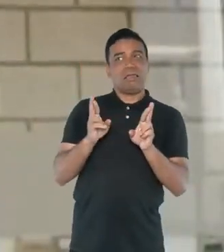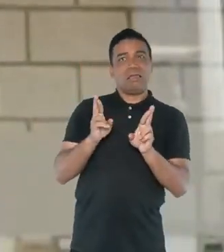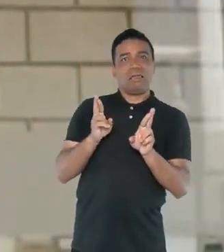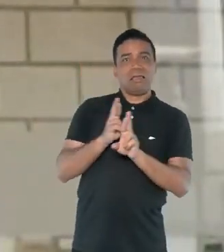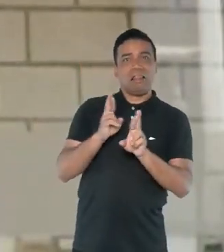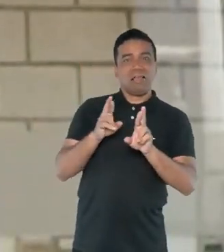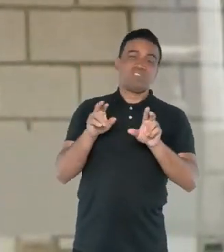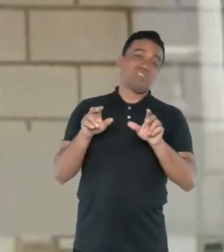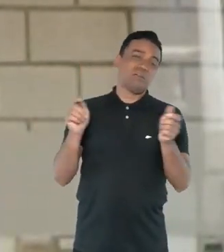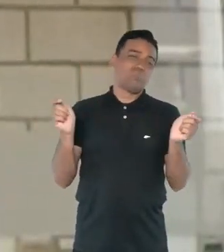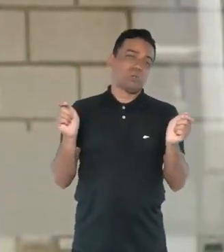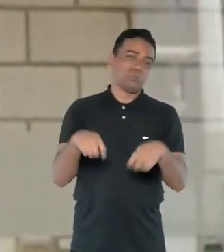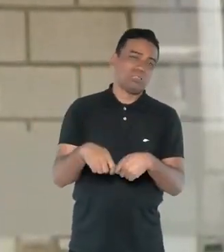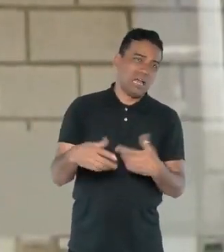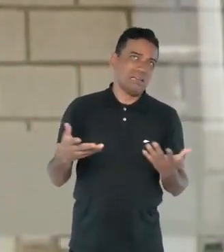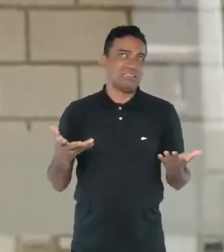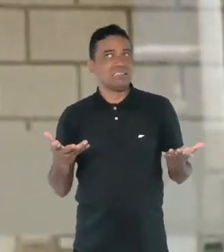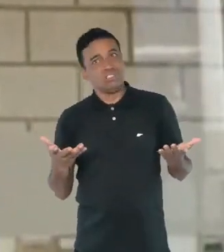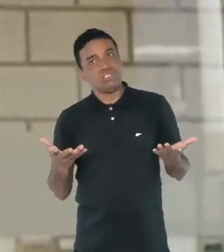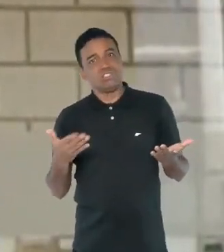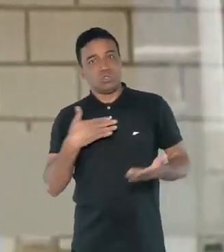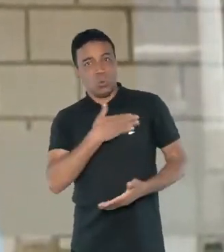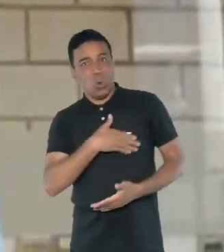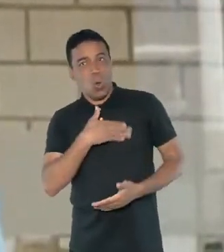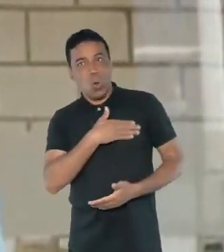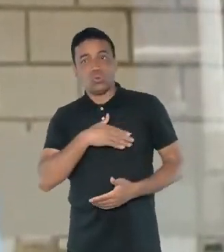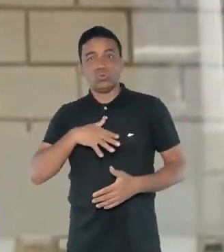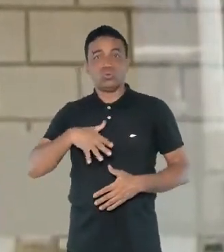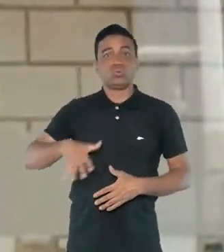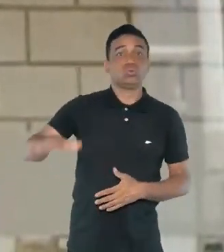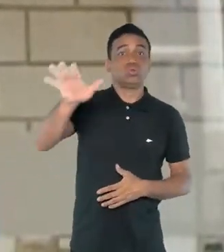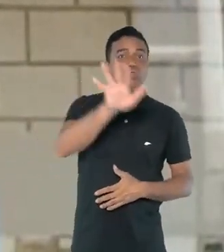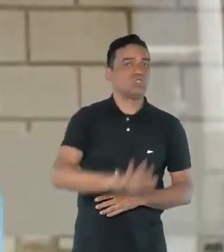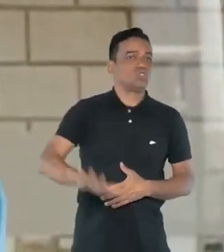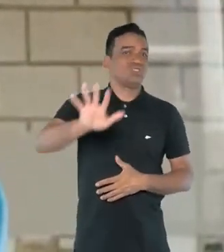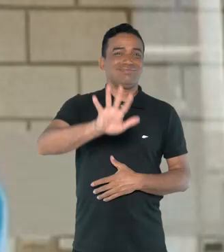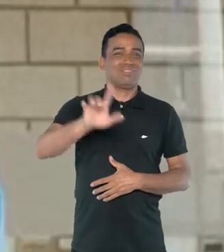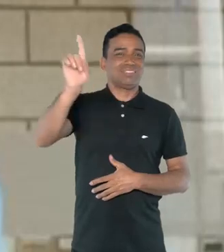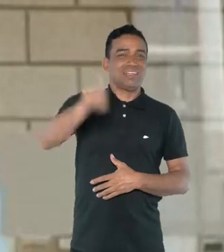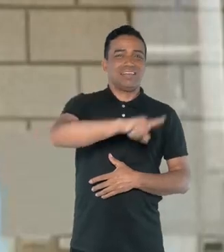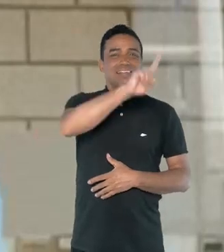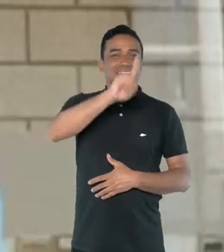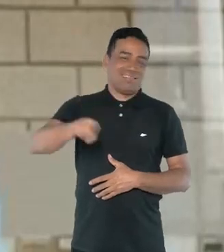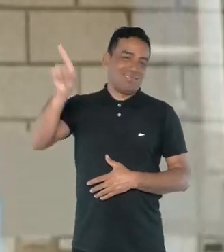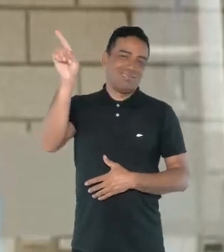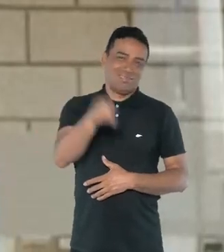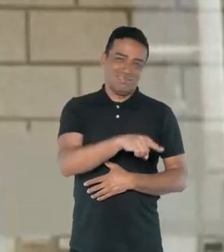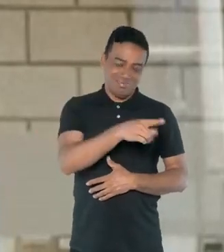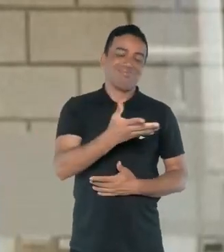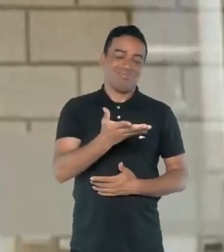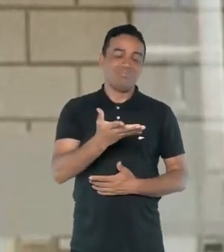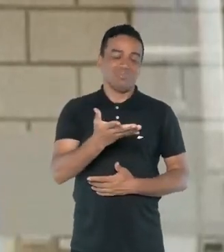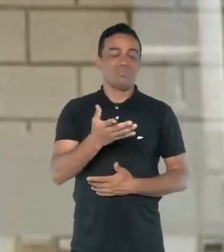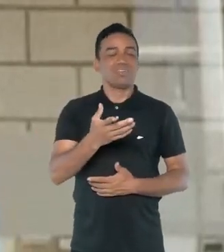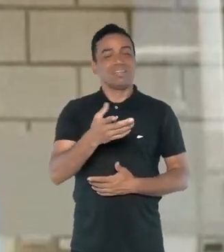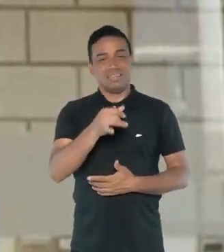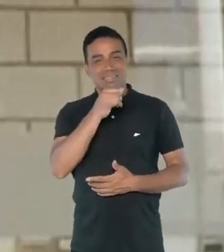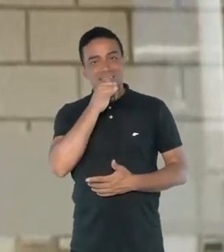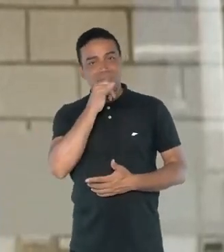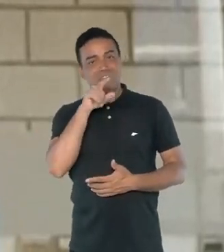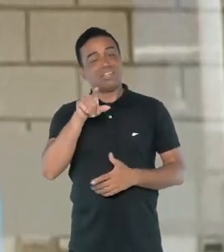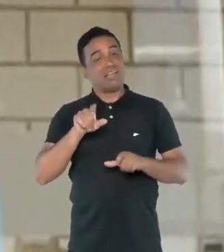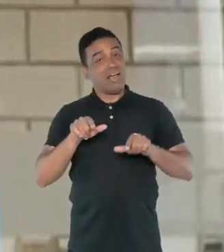relativizando, né, a possibilidade, né, de um gosto universal. Você está negando e, portanto, você está, né, tendo